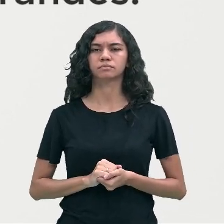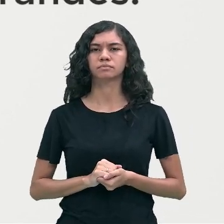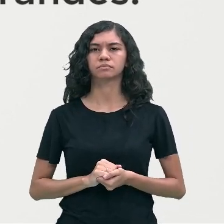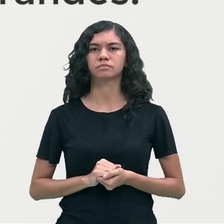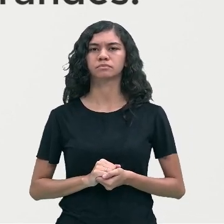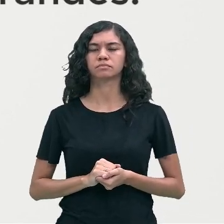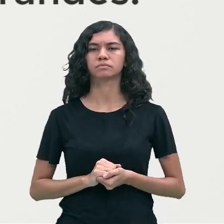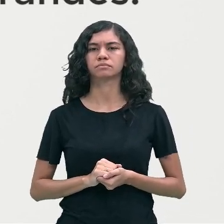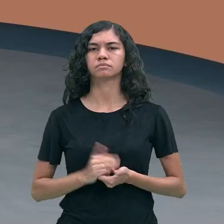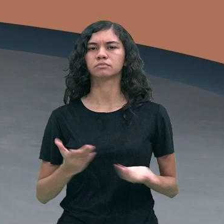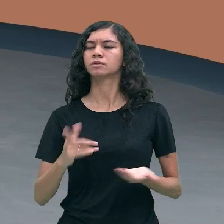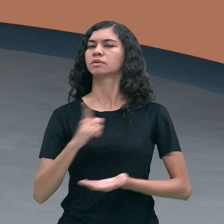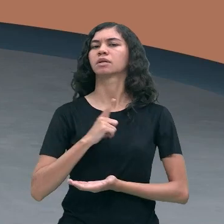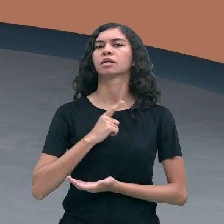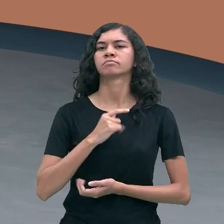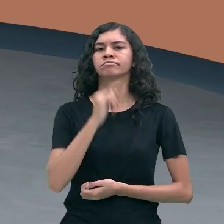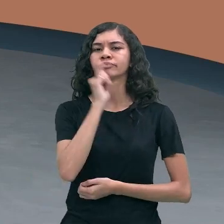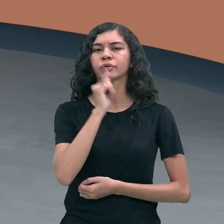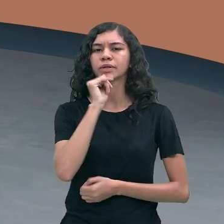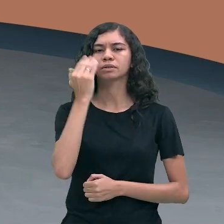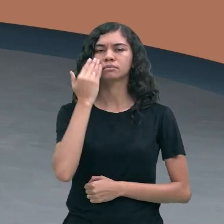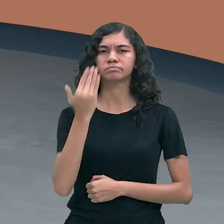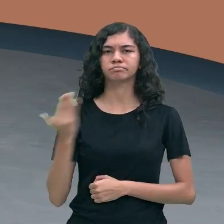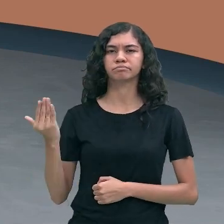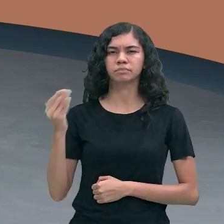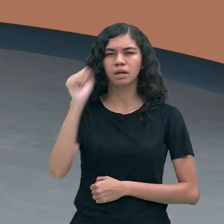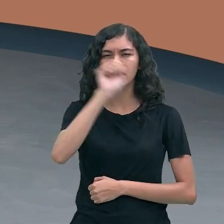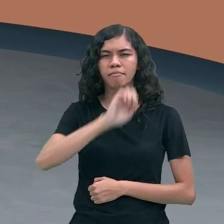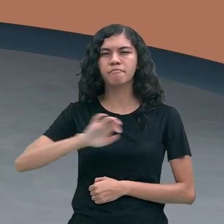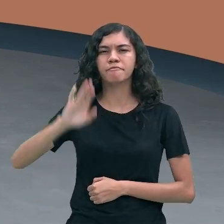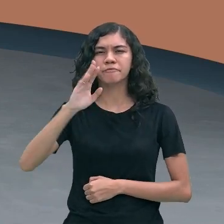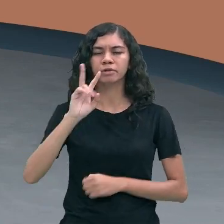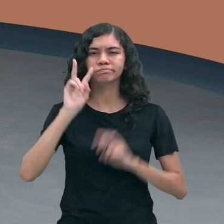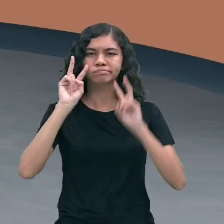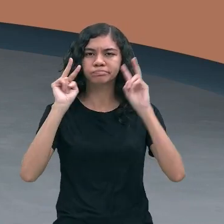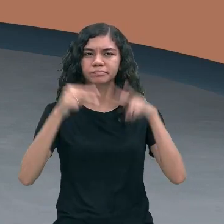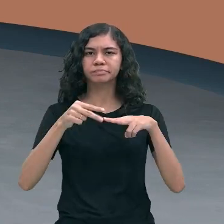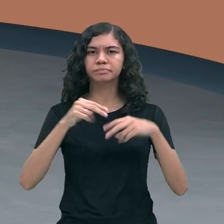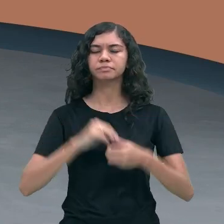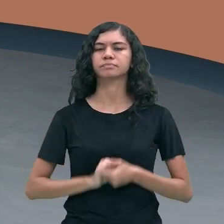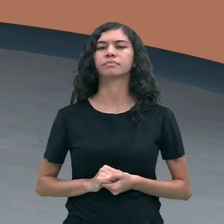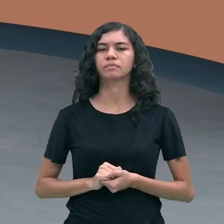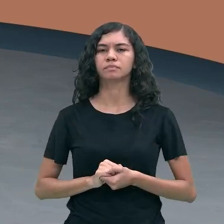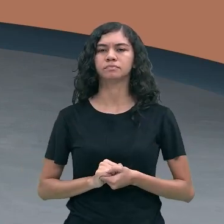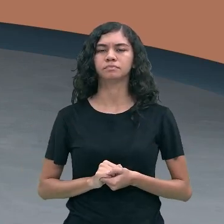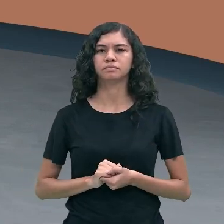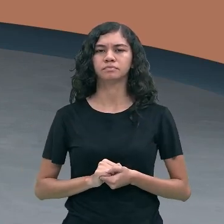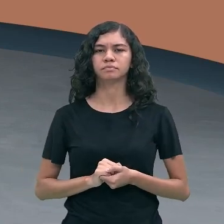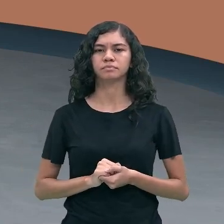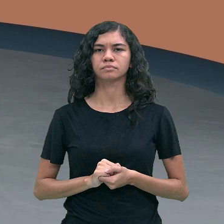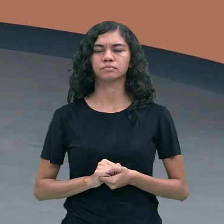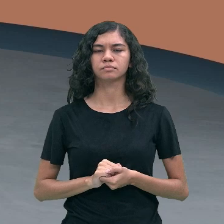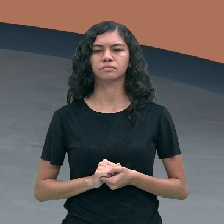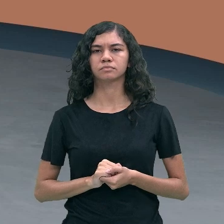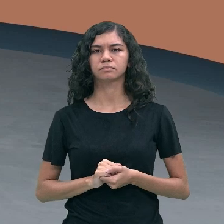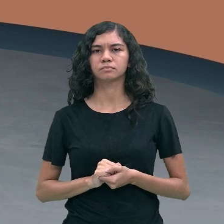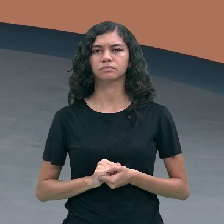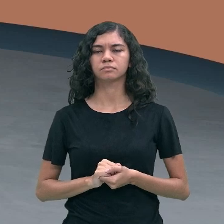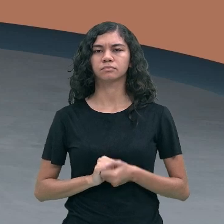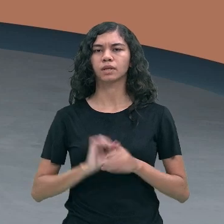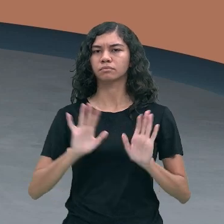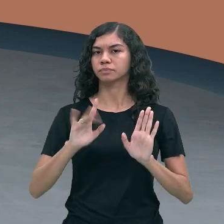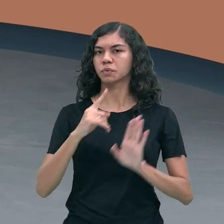eu tenho um exemplo dela. Essa imagem aqui que vocês estão vendo, ela foi retirada uma imagem de um